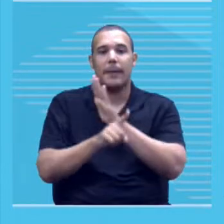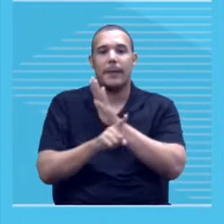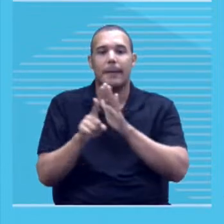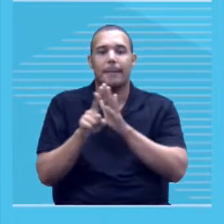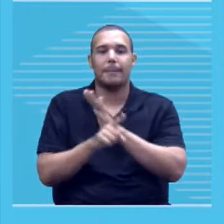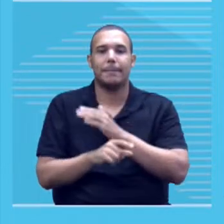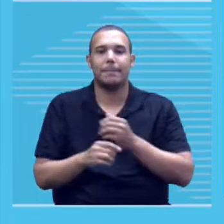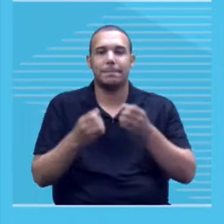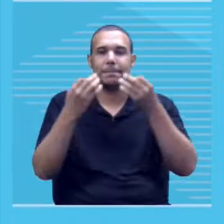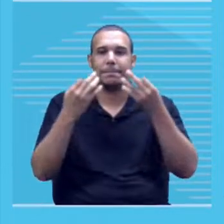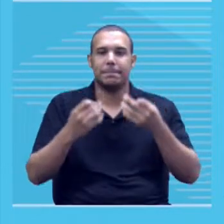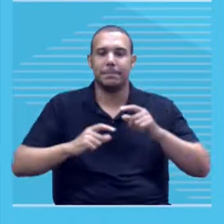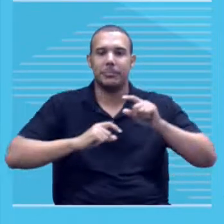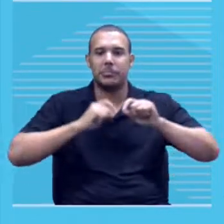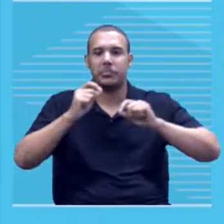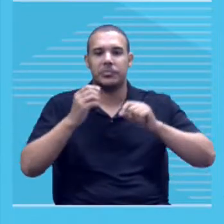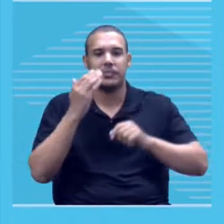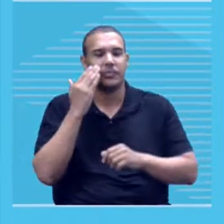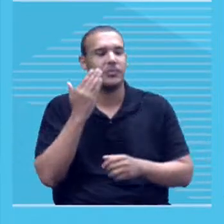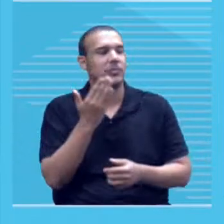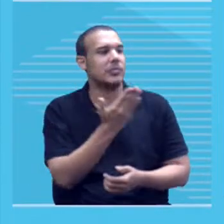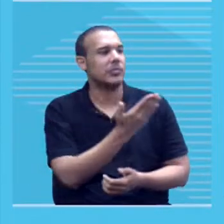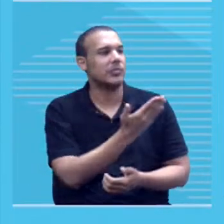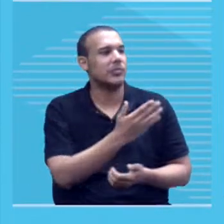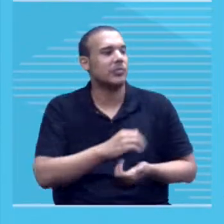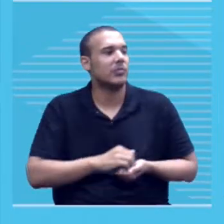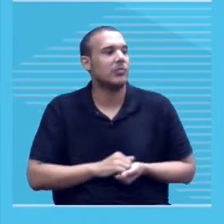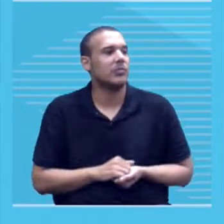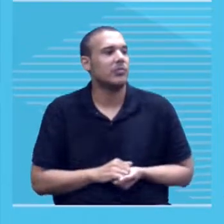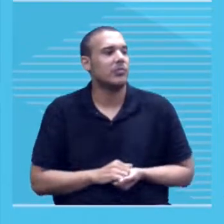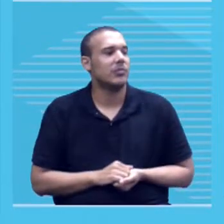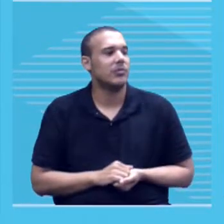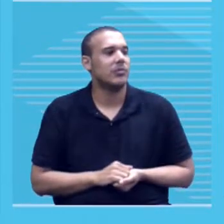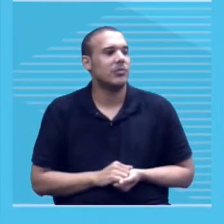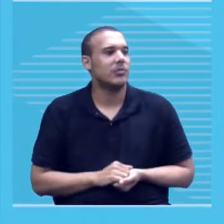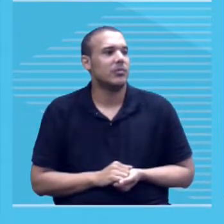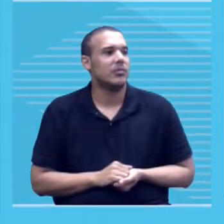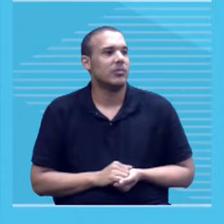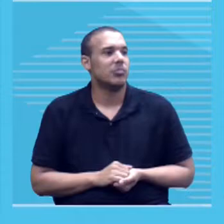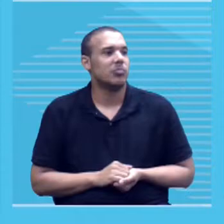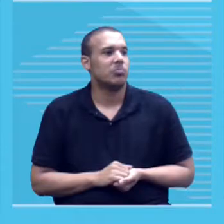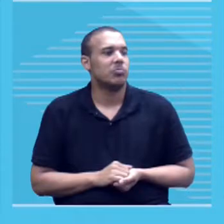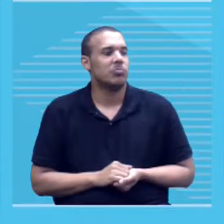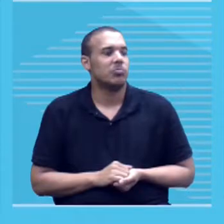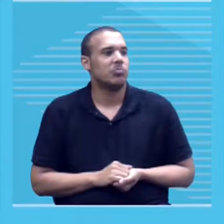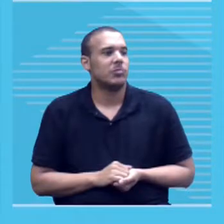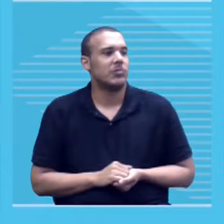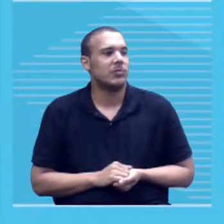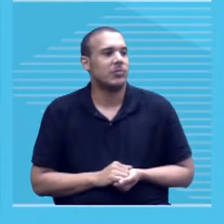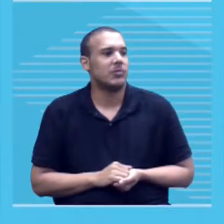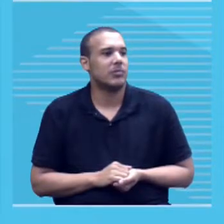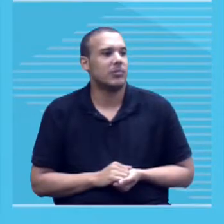que fala o seguinte. Essa segunda questão é da aula aqui. A questão fala o seguinte.